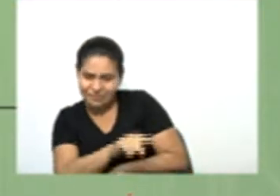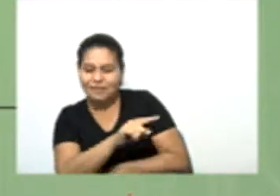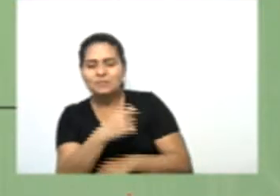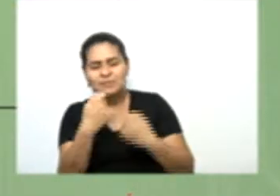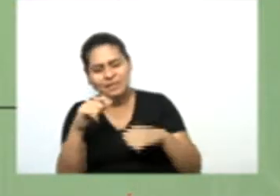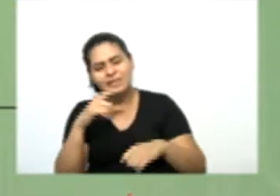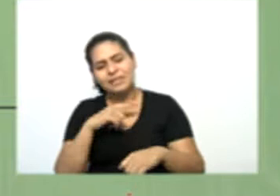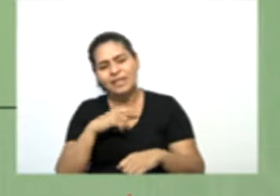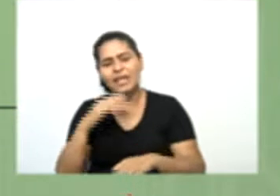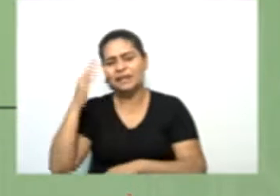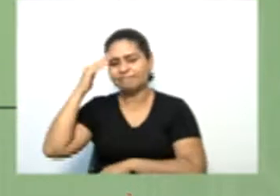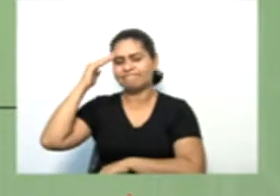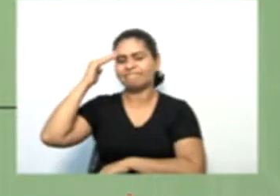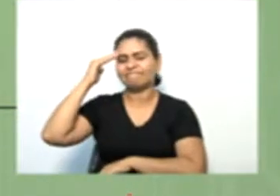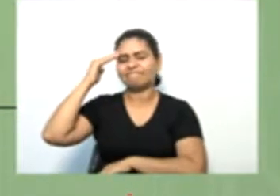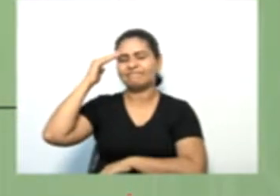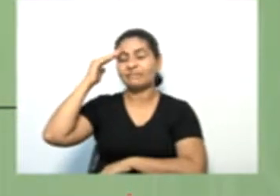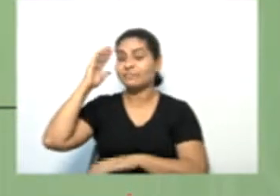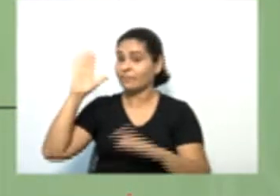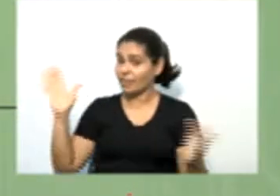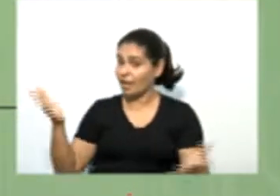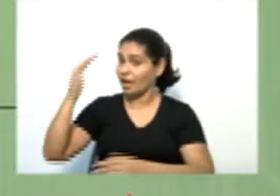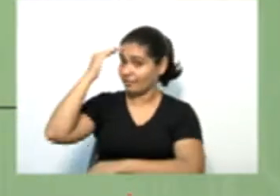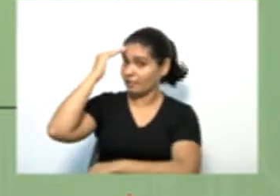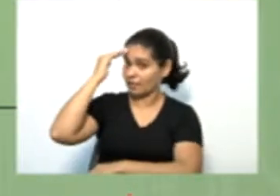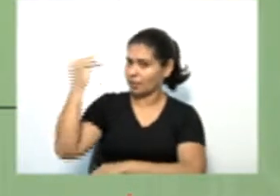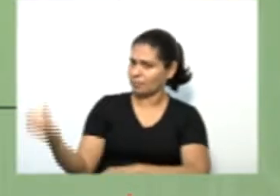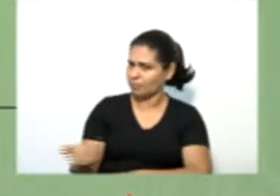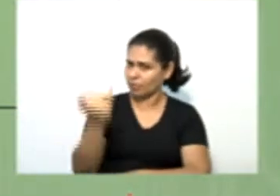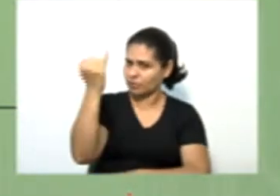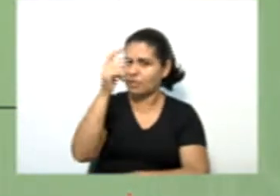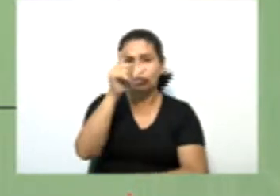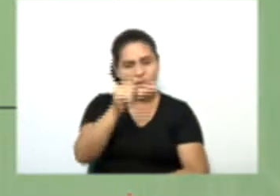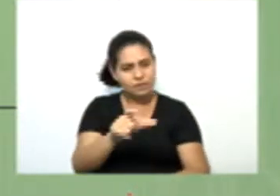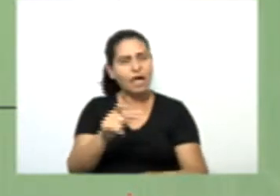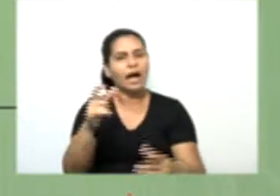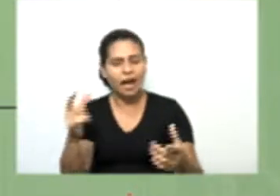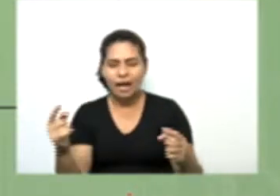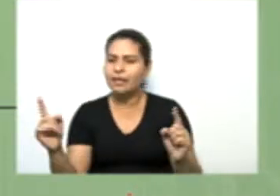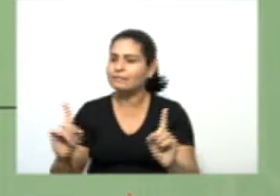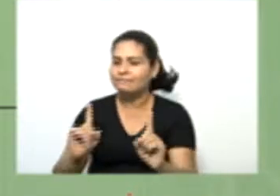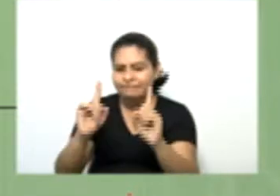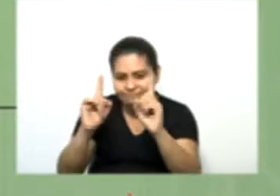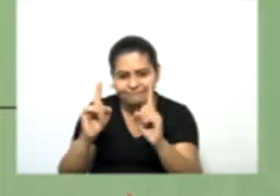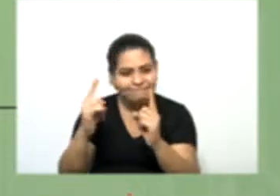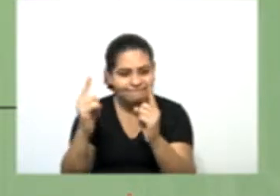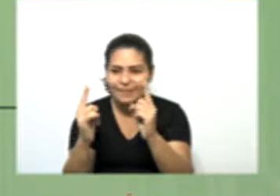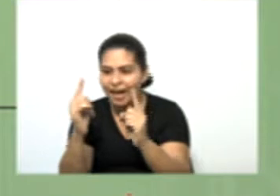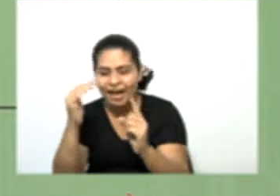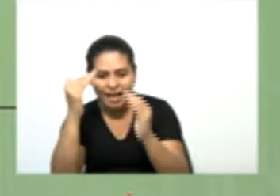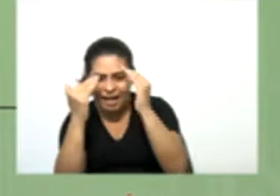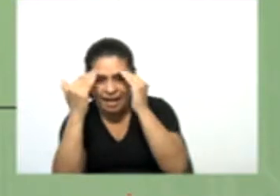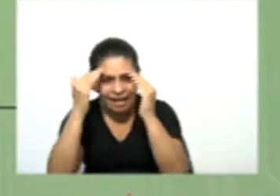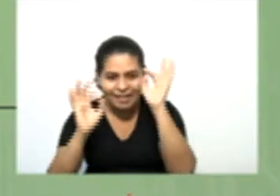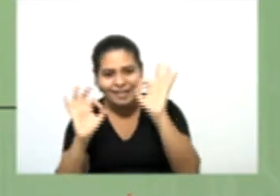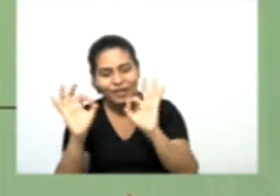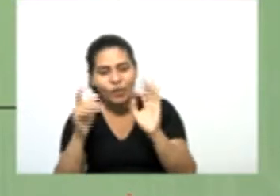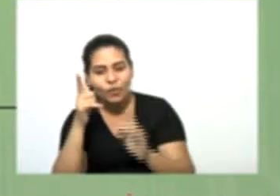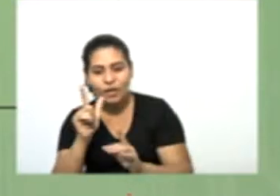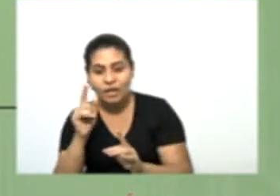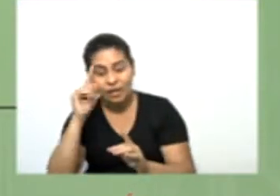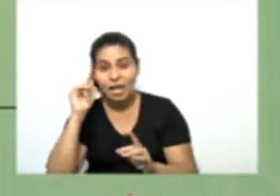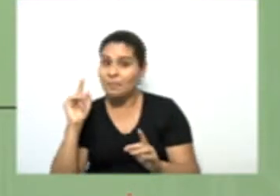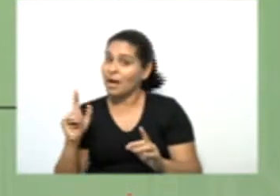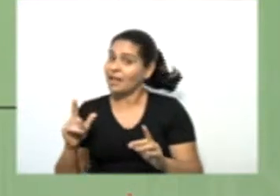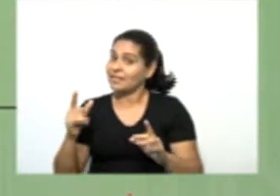bem compreendido. Entenda o que é importante para ele também, mostre o seu lado pessoal, pero no mucho, não